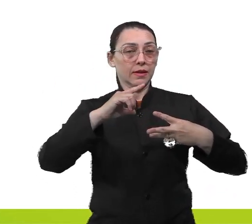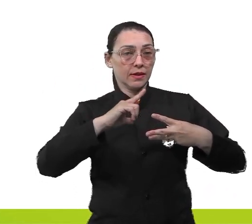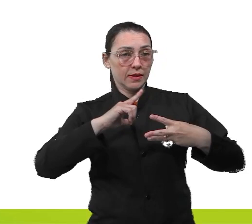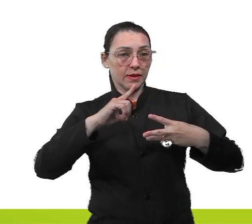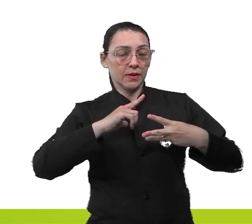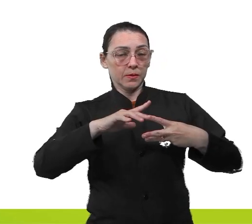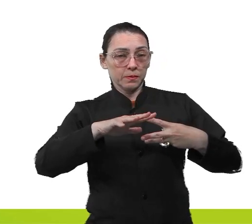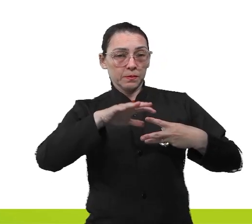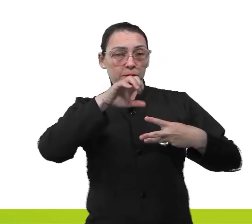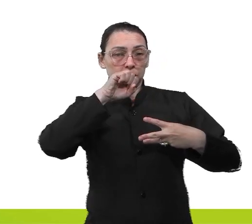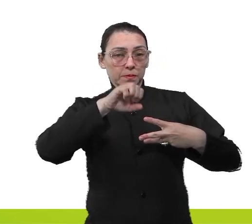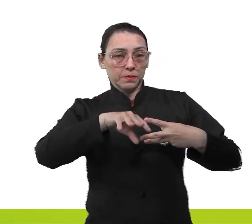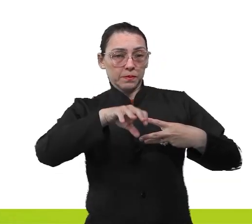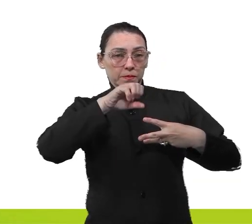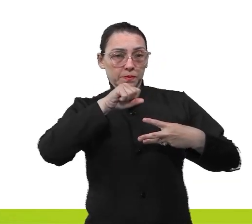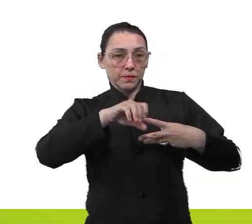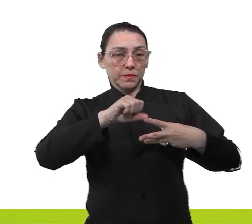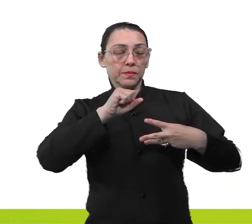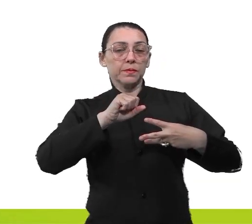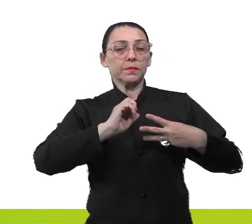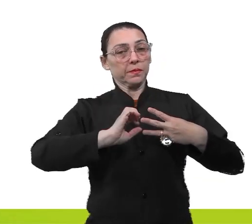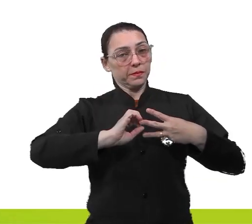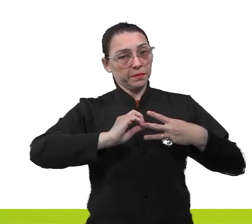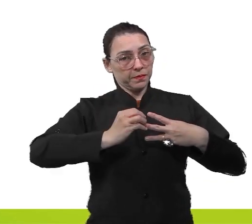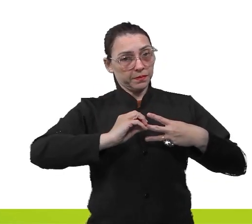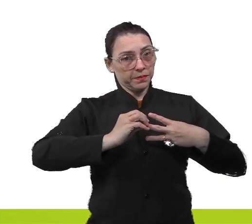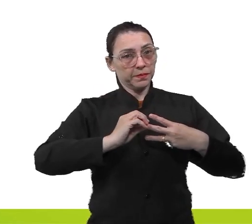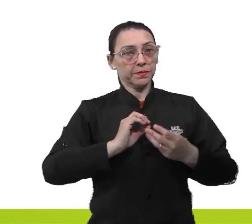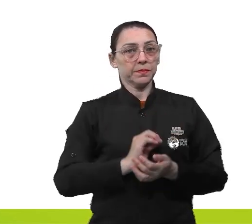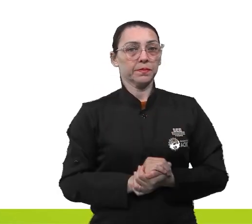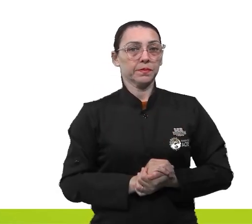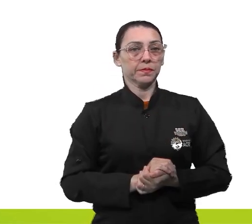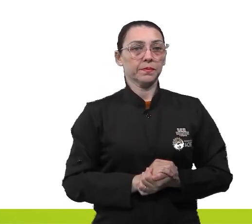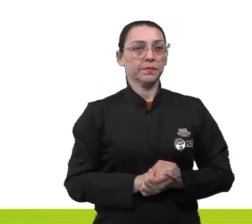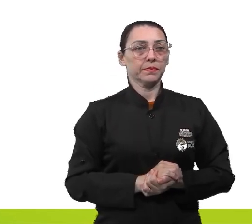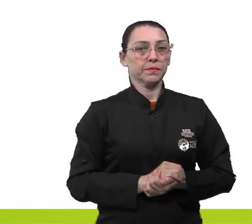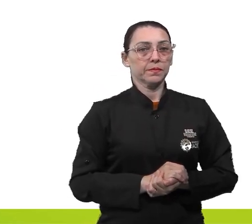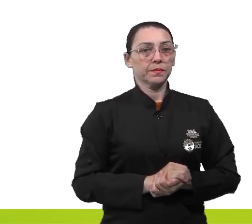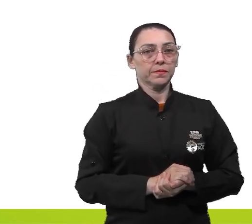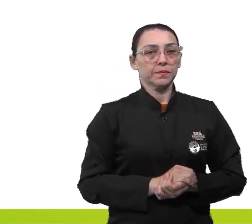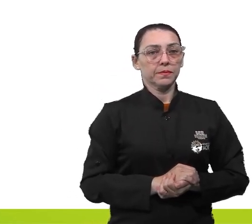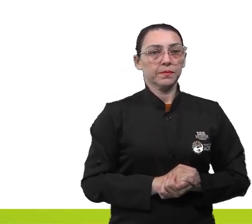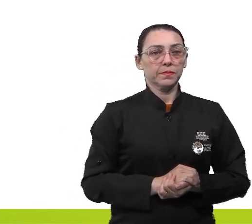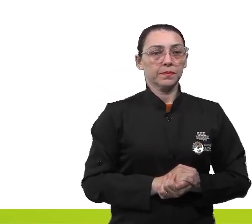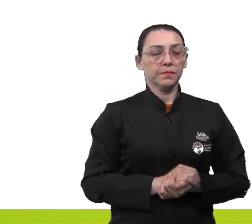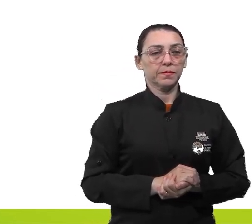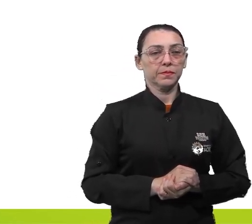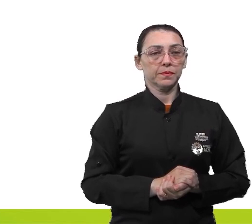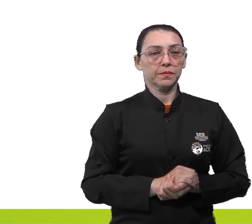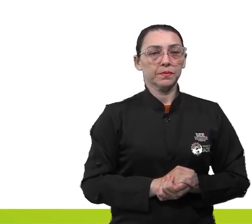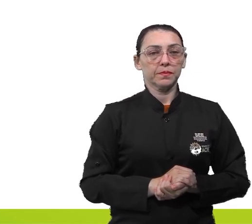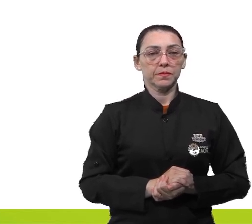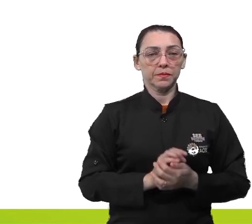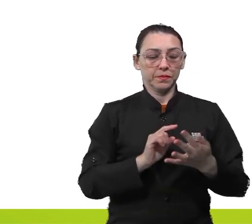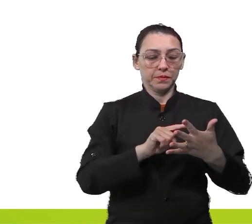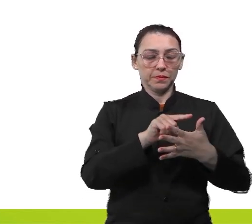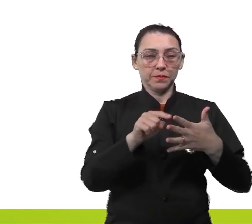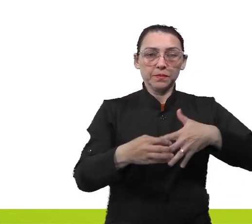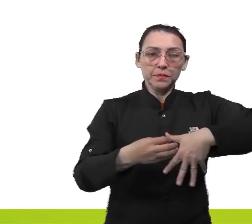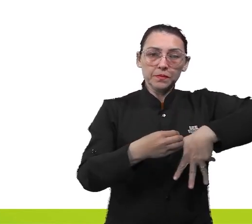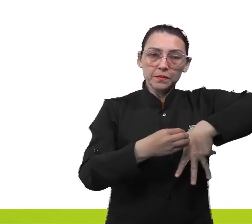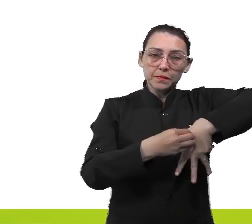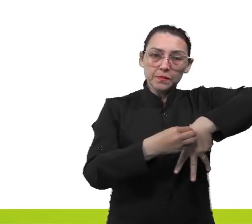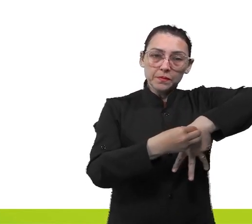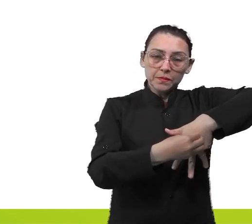a respiração celular, tá? Então, aqui são os órgãos que fazem parte do sistema